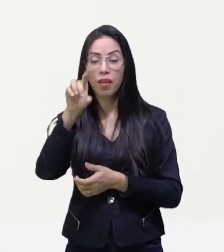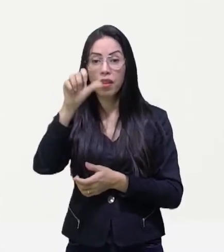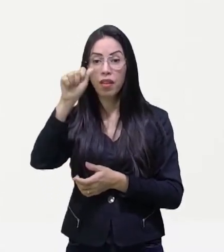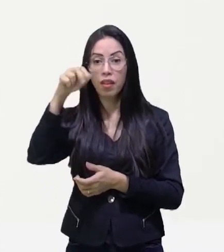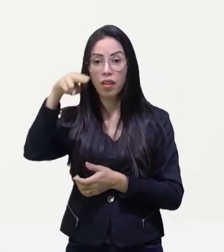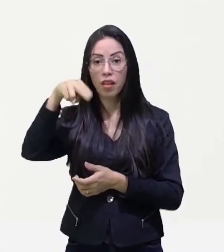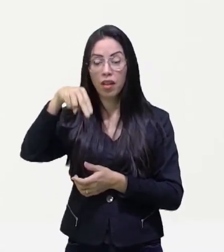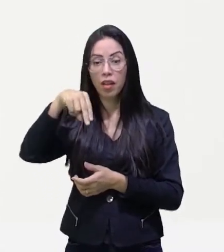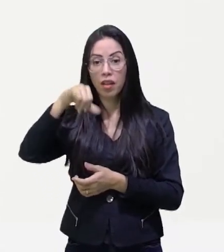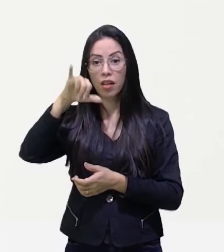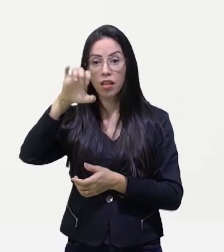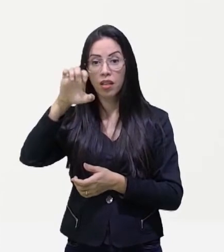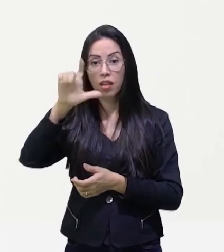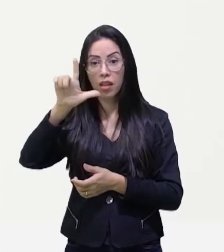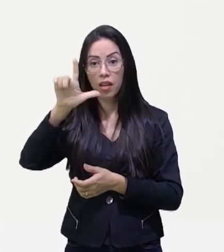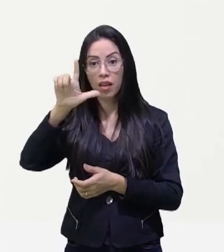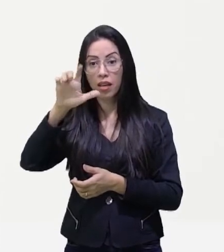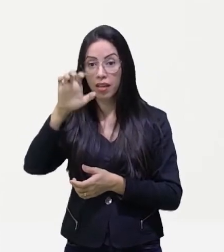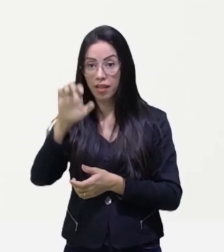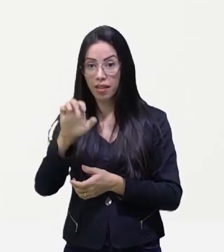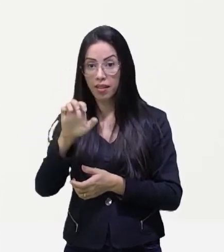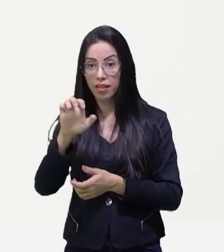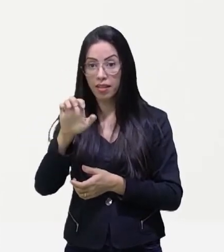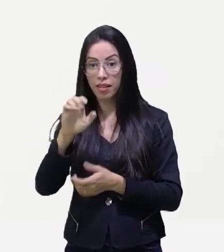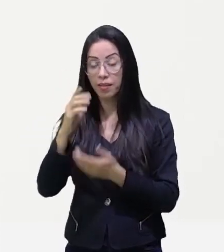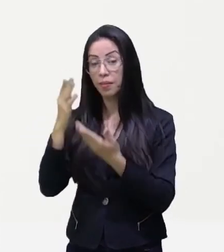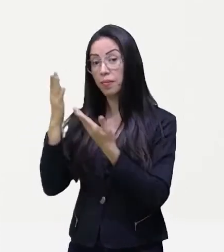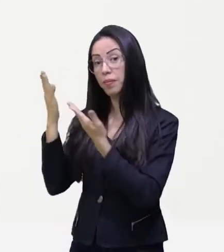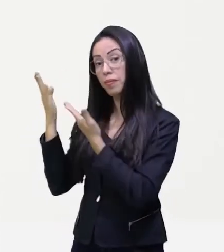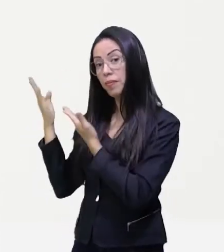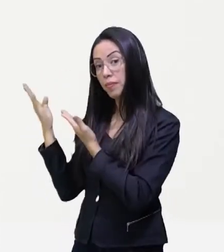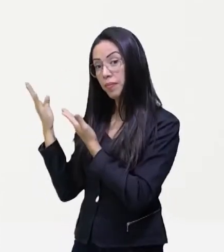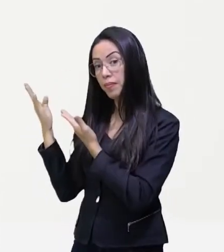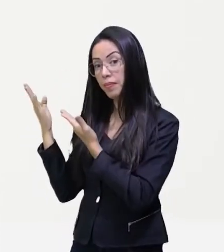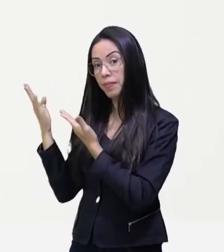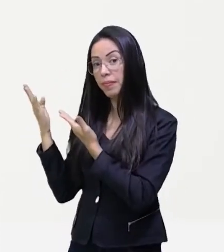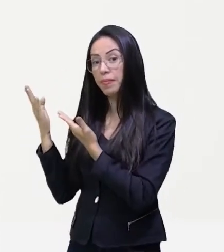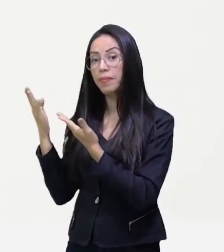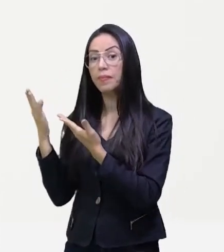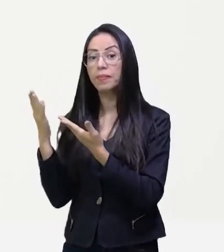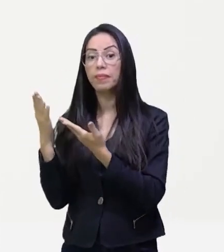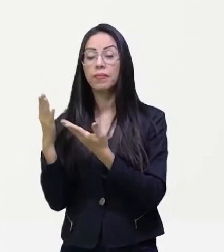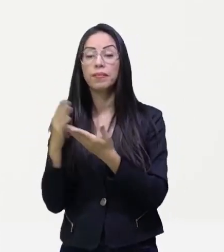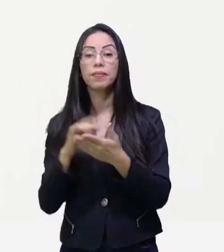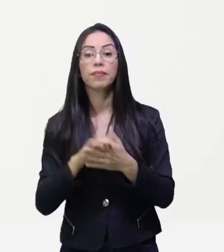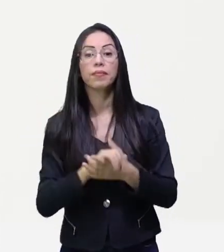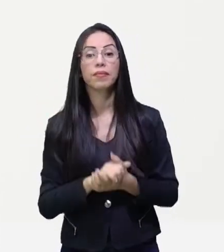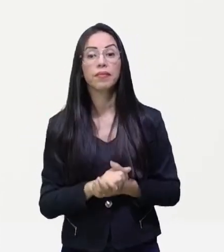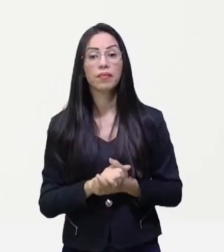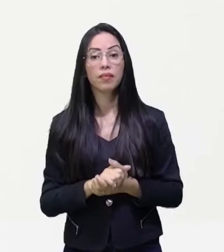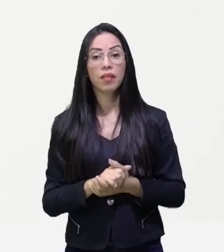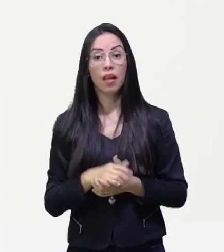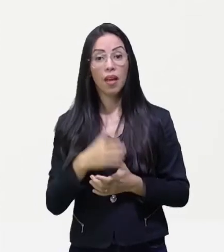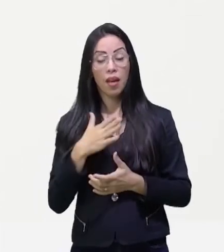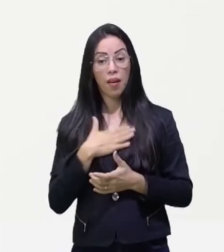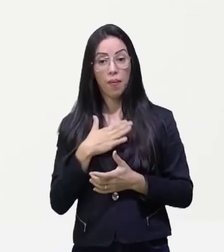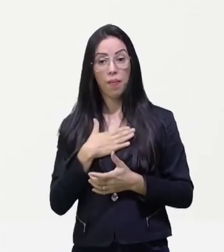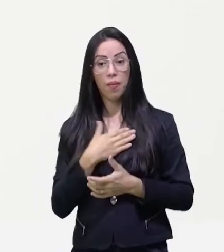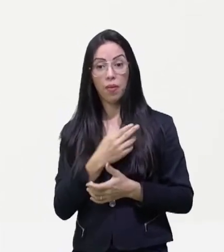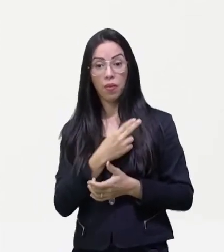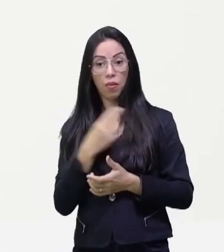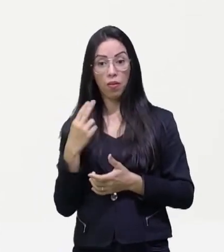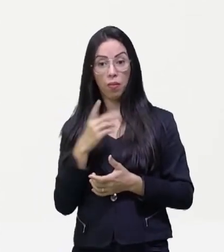Aí escreve o nome, né? E às vezes colocava assim, para. O bom da carta é que você pode